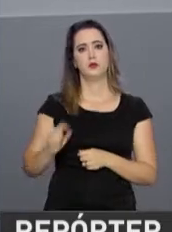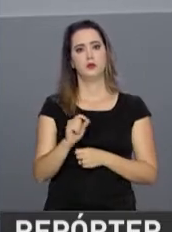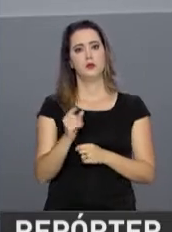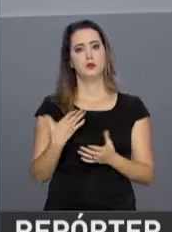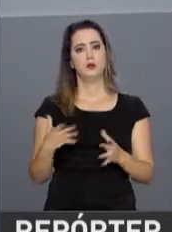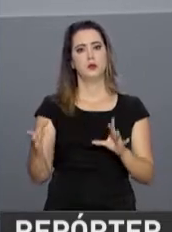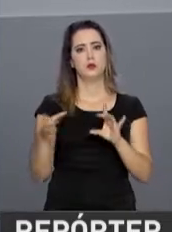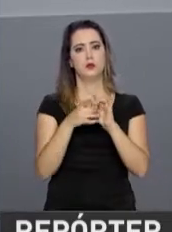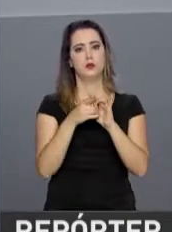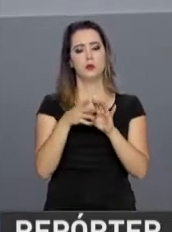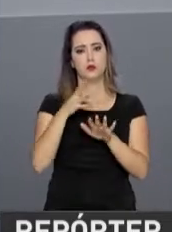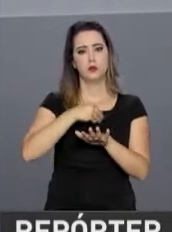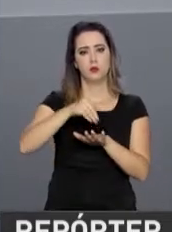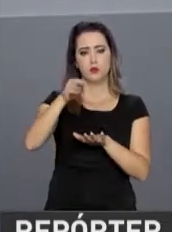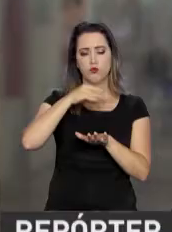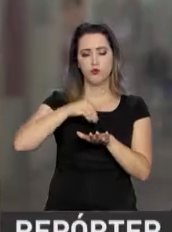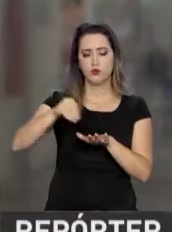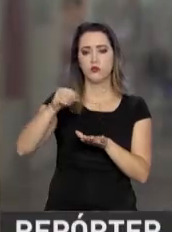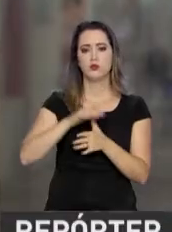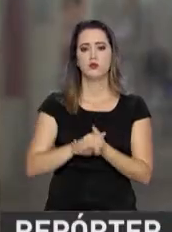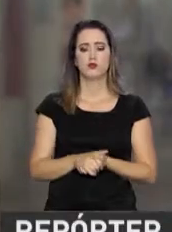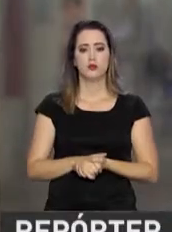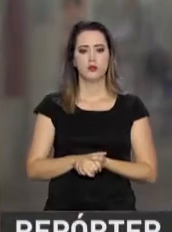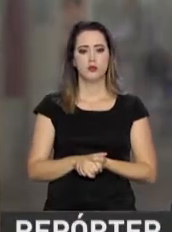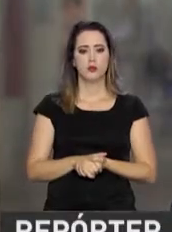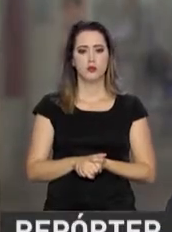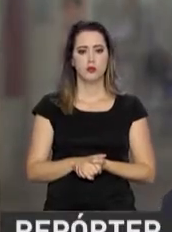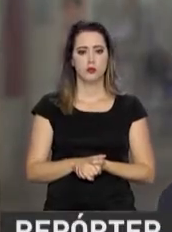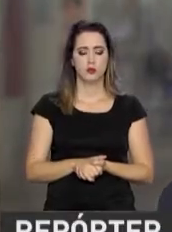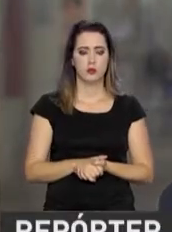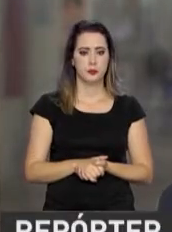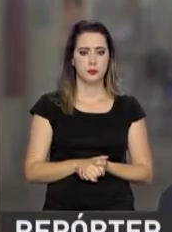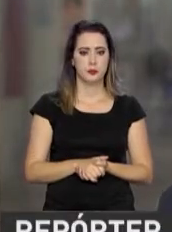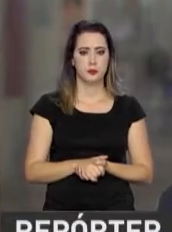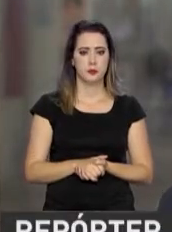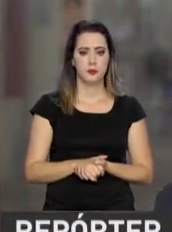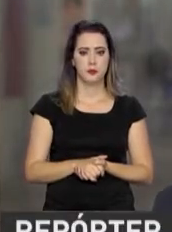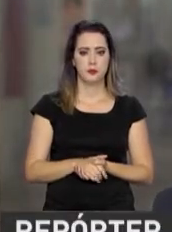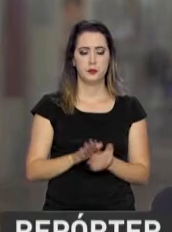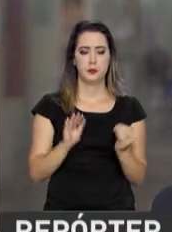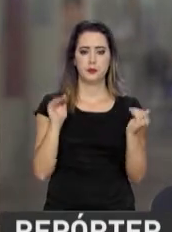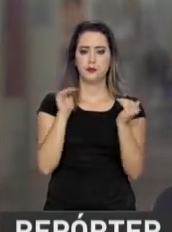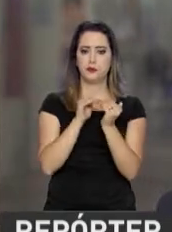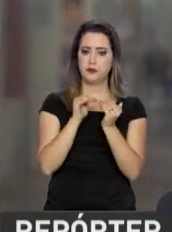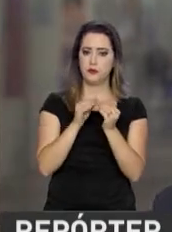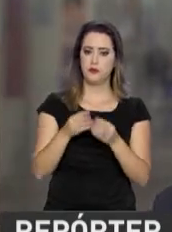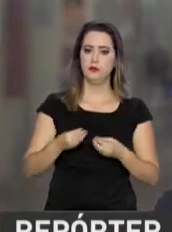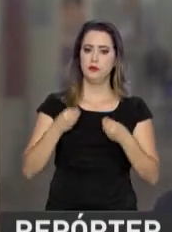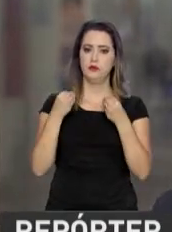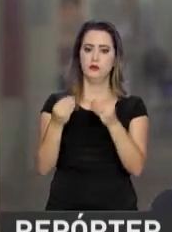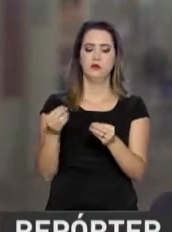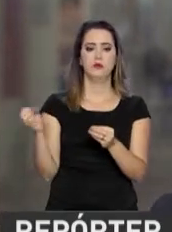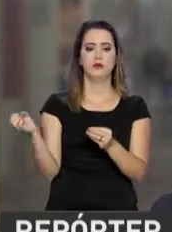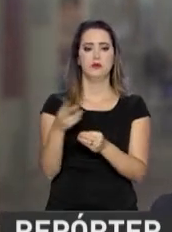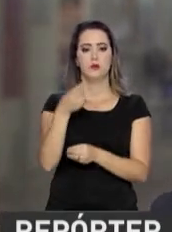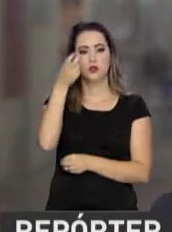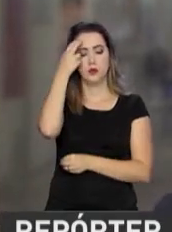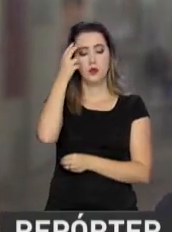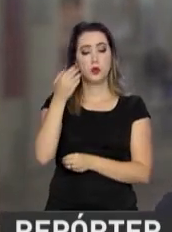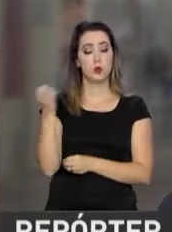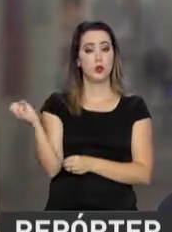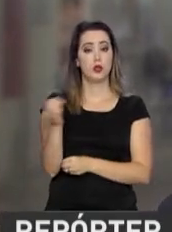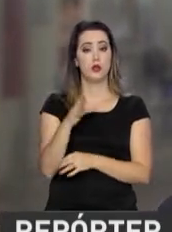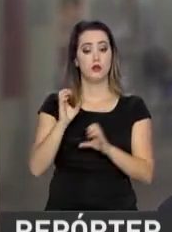os canais de denúncia visa é trazer uma incorporar uma cultura mais ética